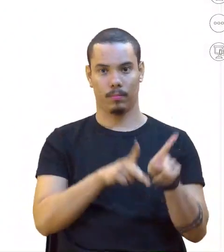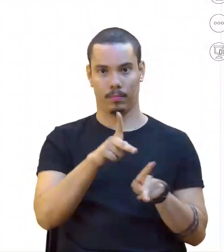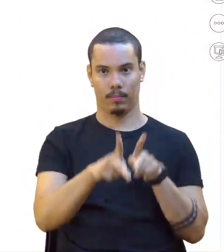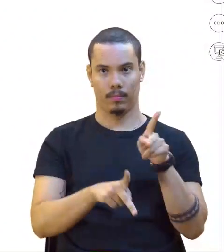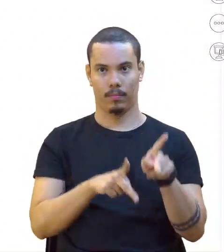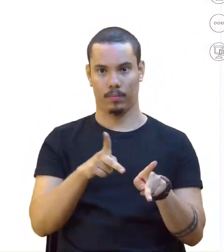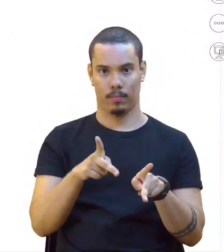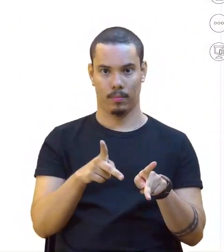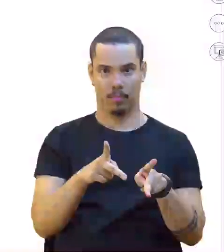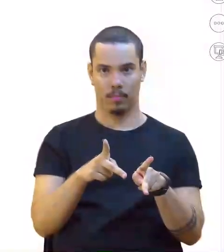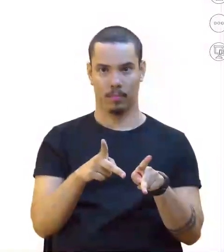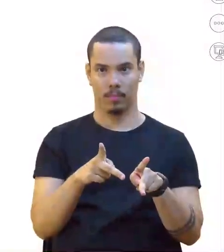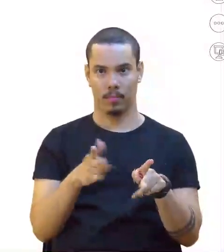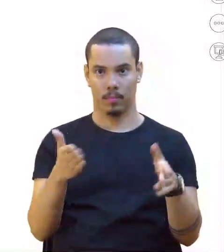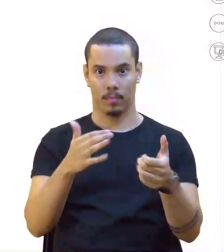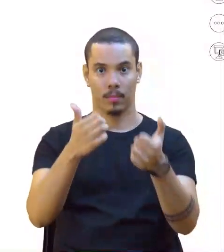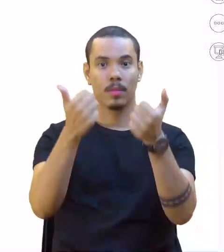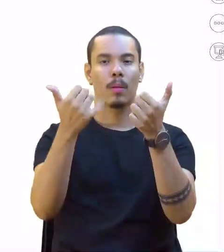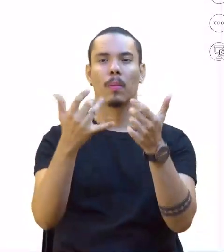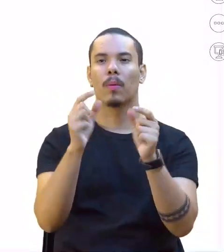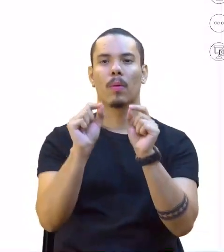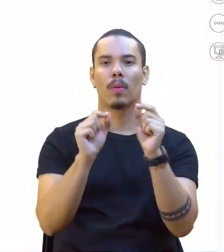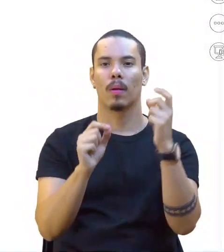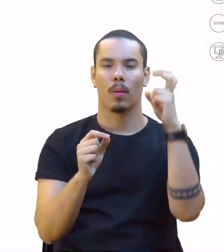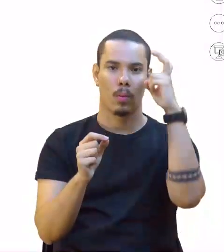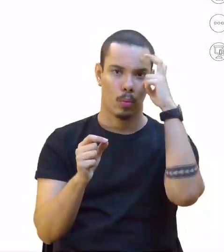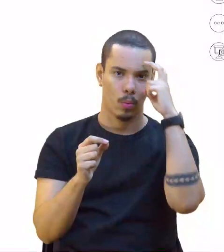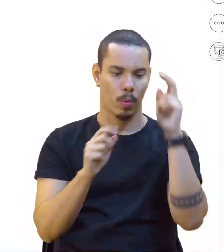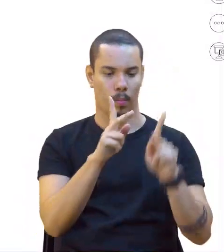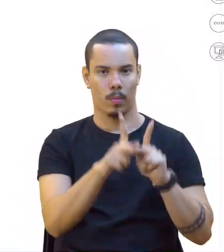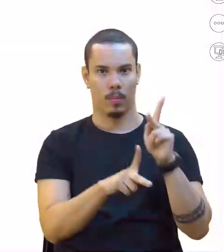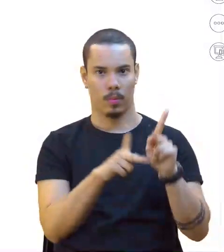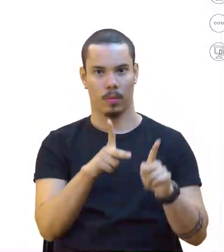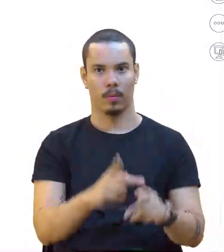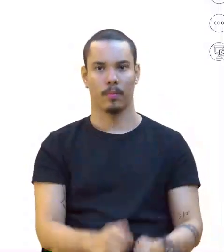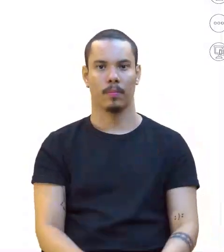definir aqui a cultura popular, né?